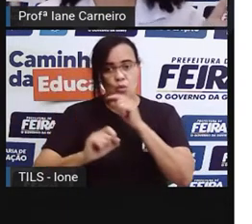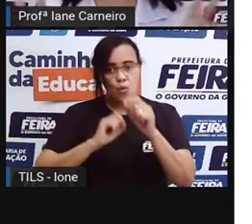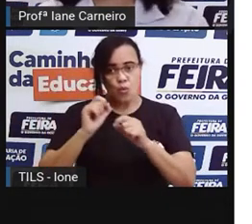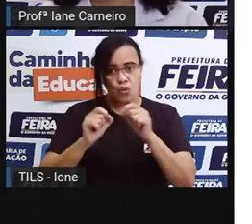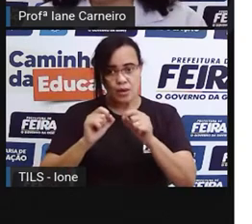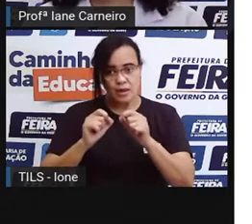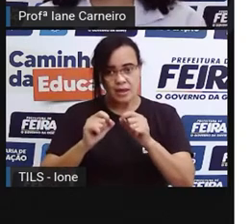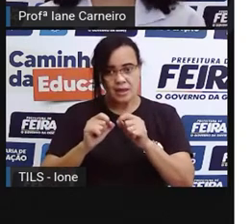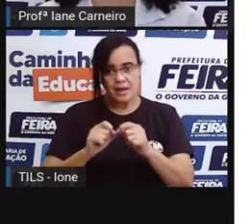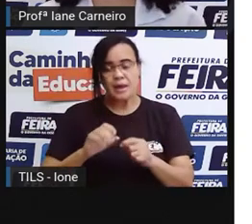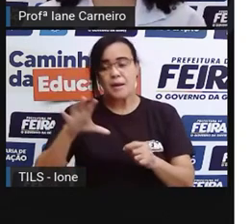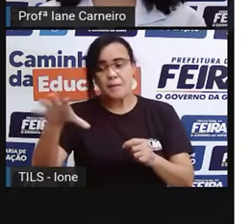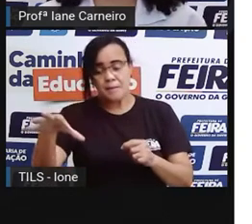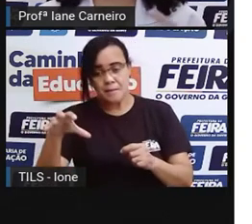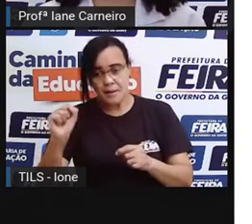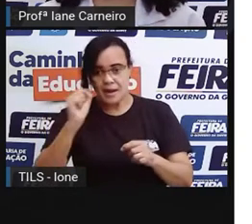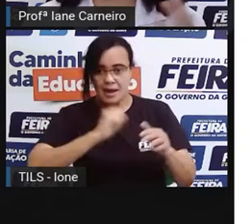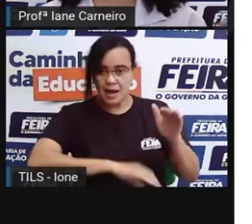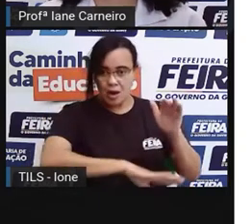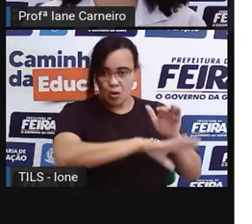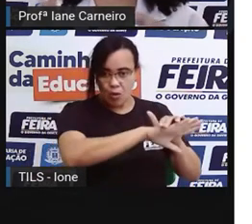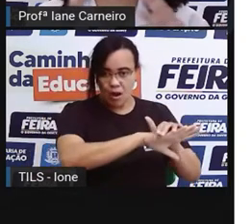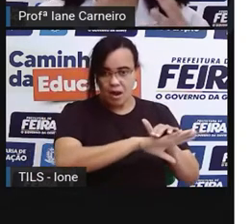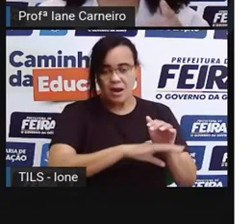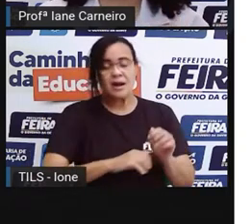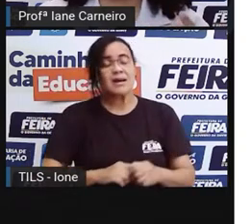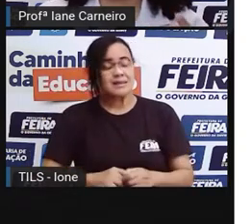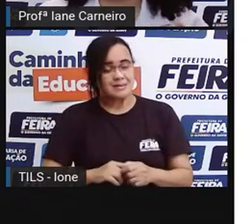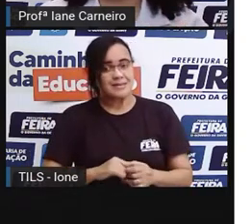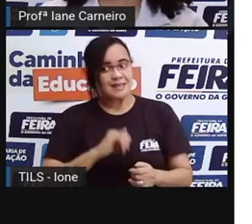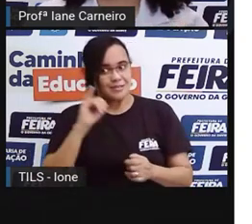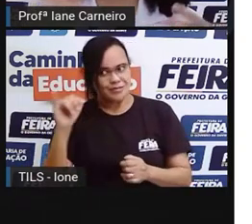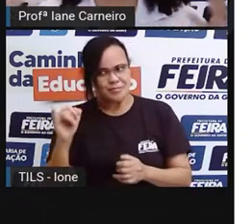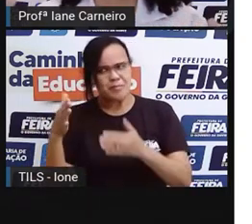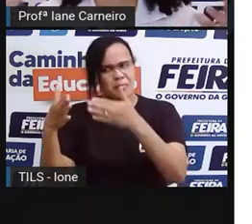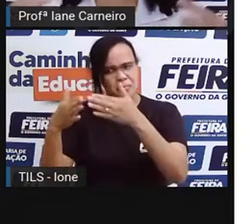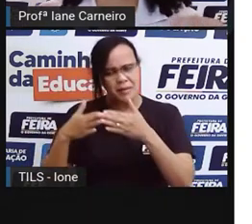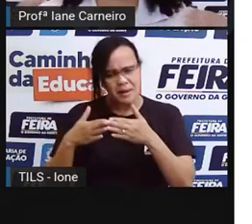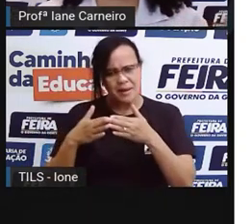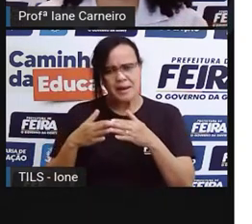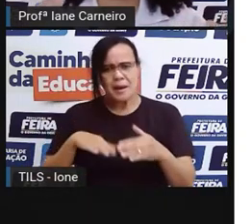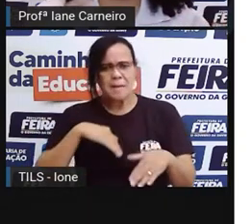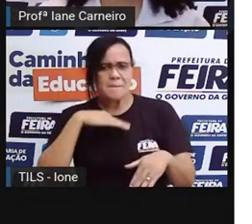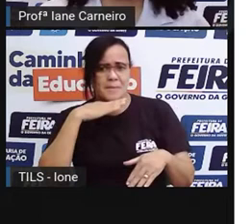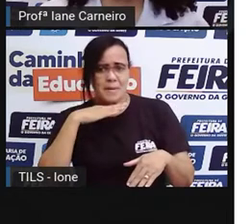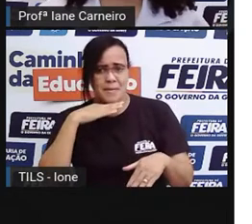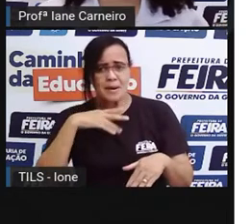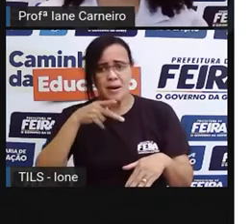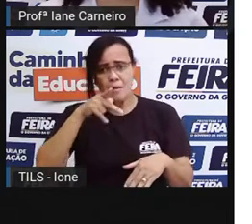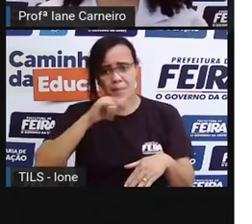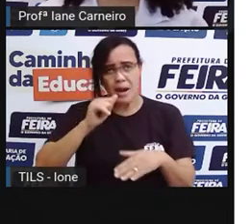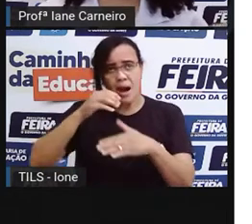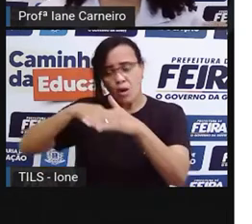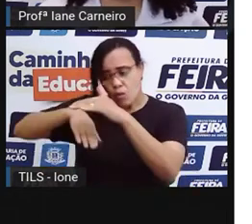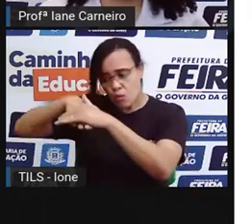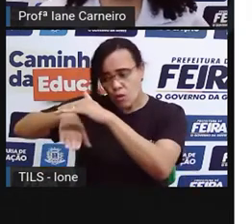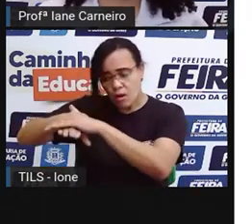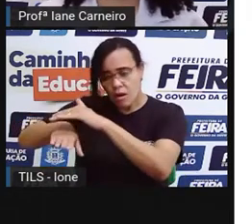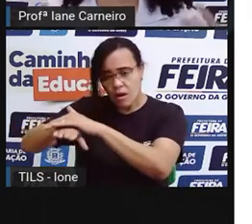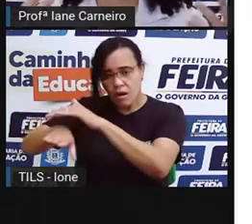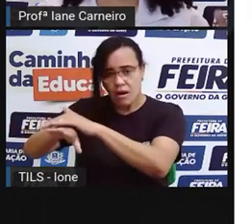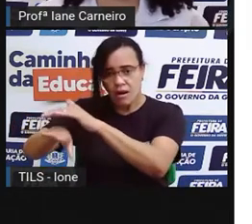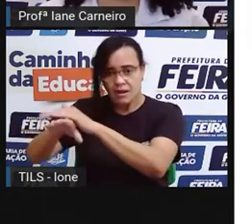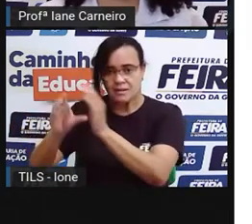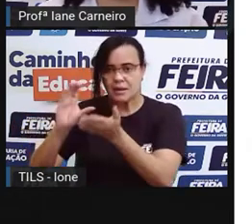casa, você já guarda, né? Procura aí com a mamãe e o papai um cantinho da sua casa em que você possa guardar os